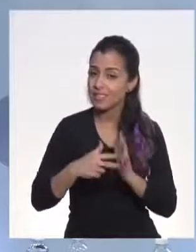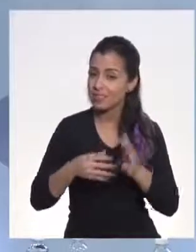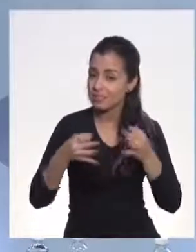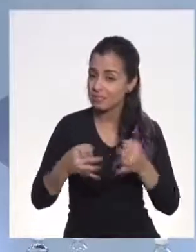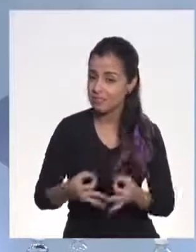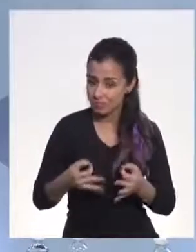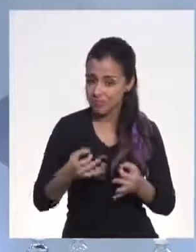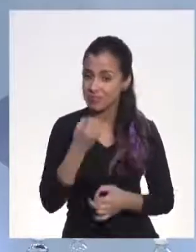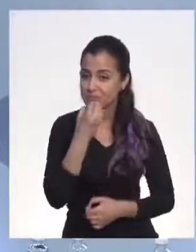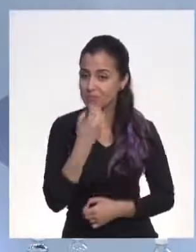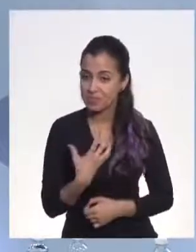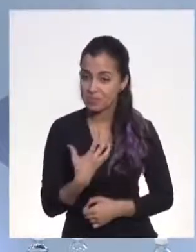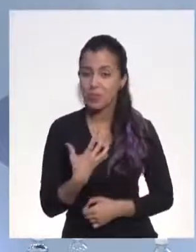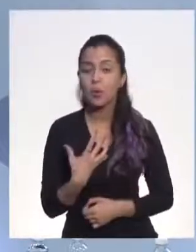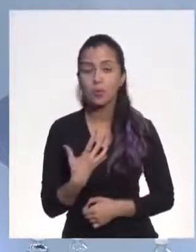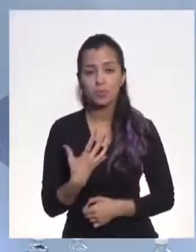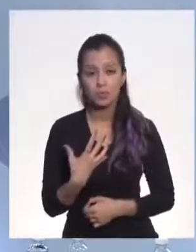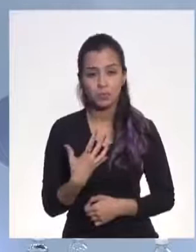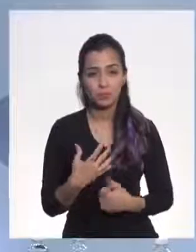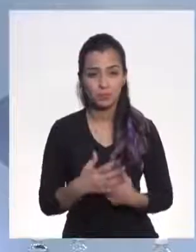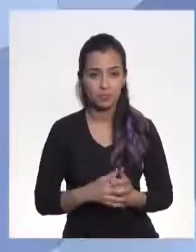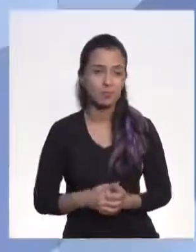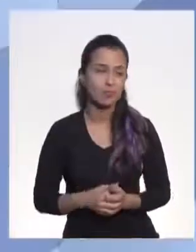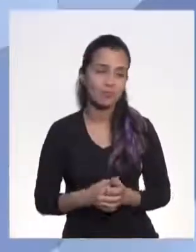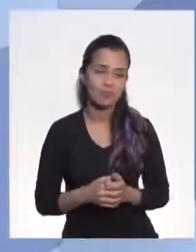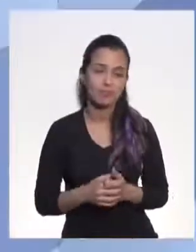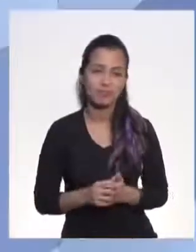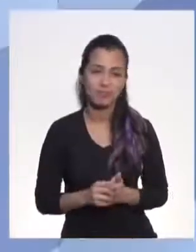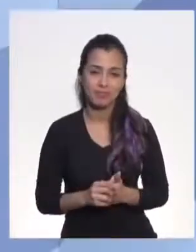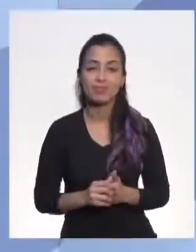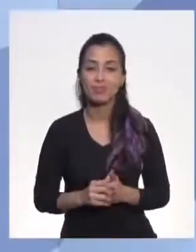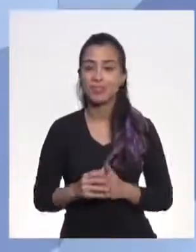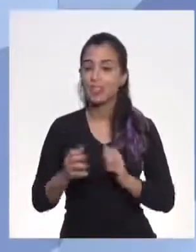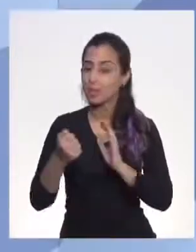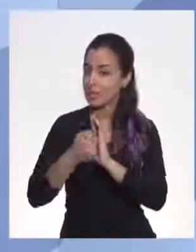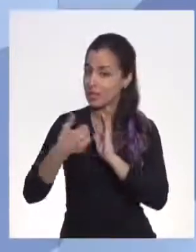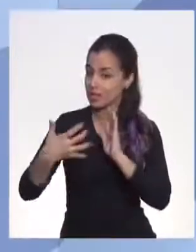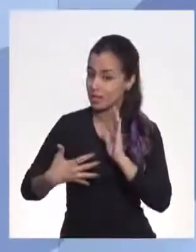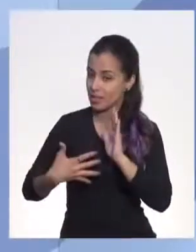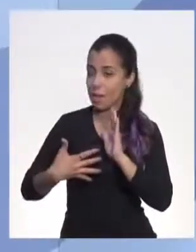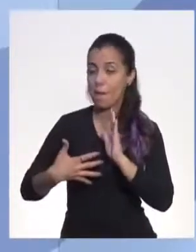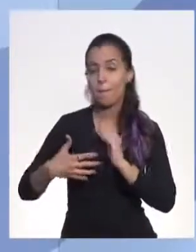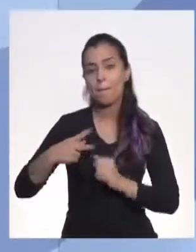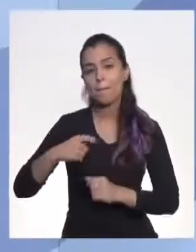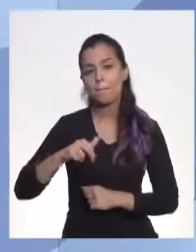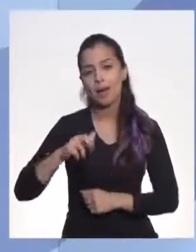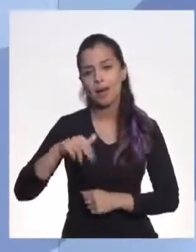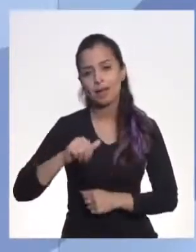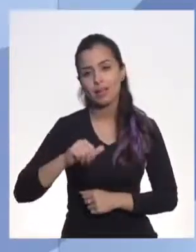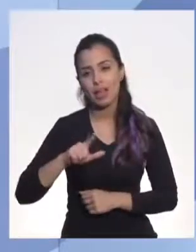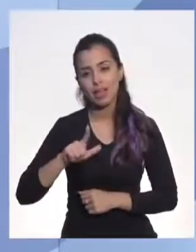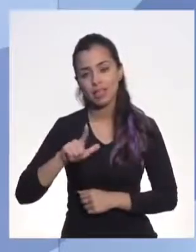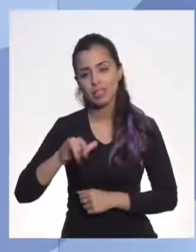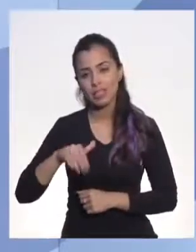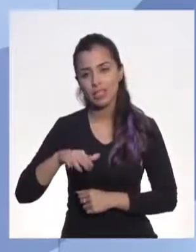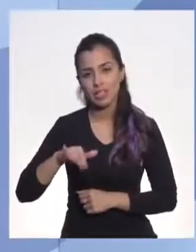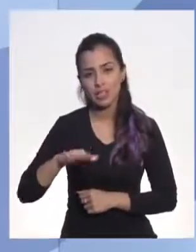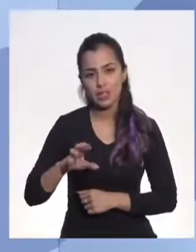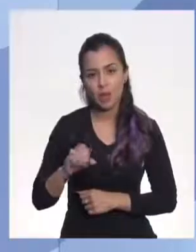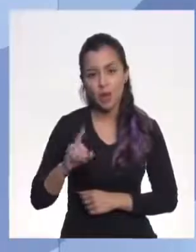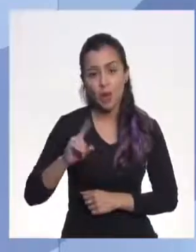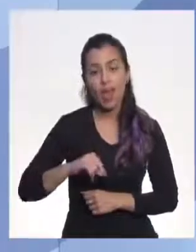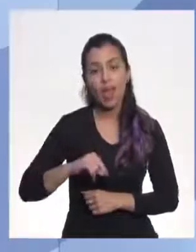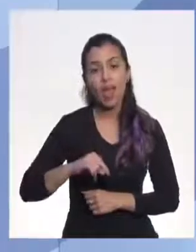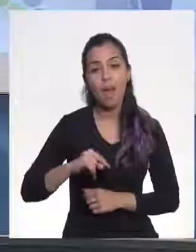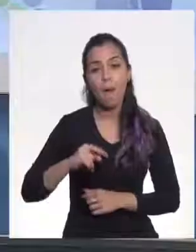ir Deve é porque uma das características do parnasianismo né é a questão da objetividade